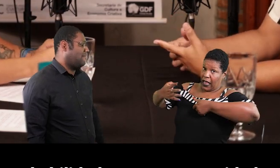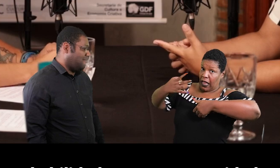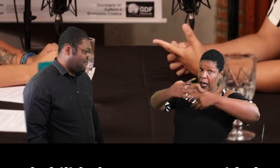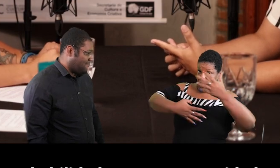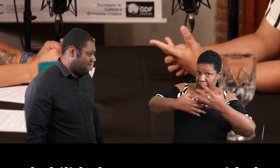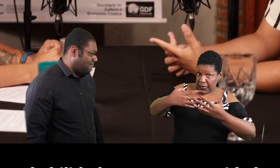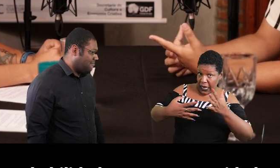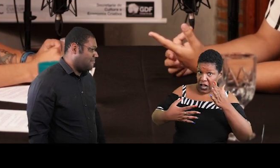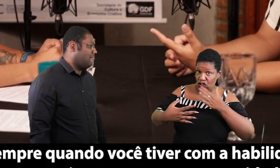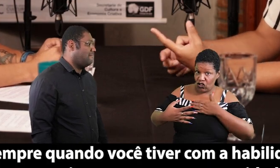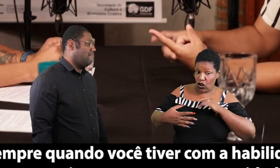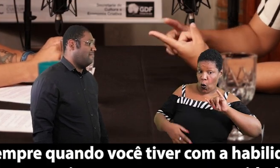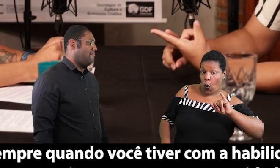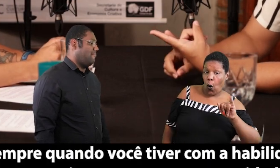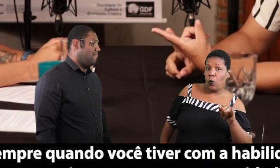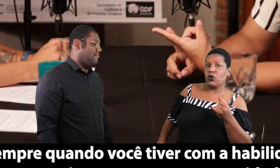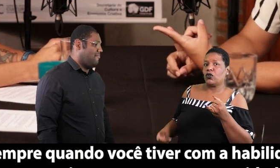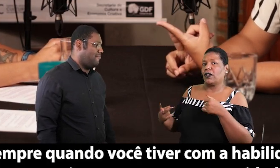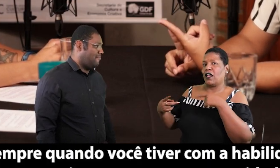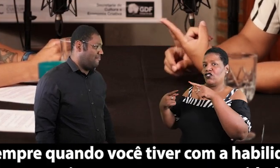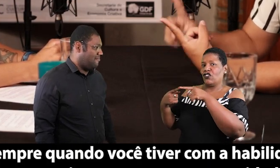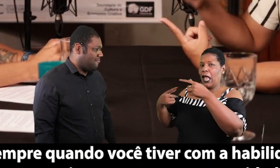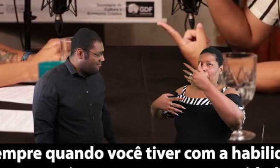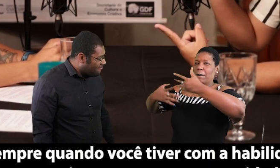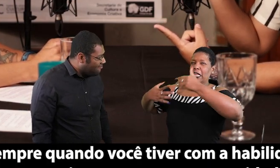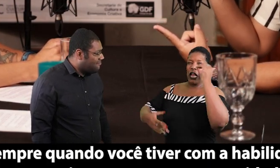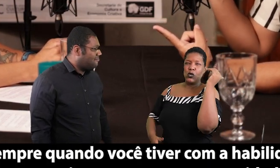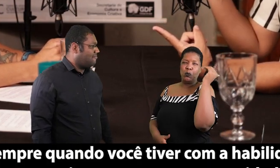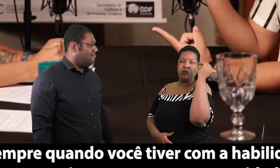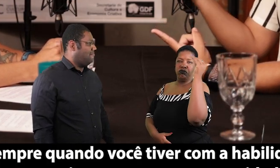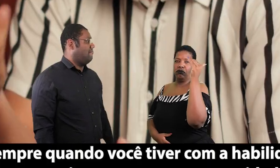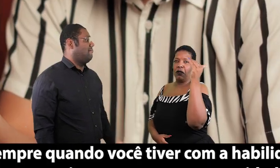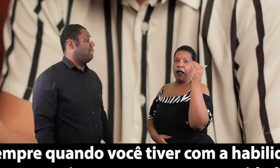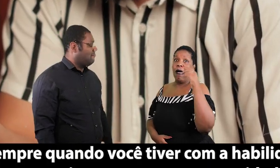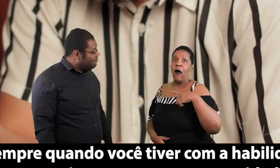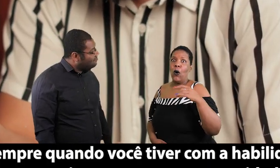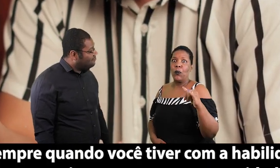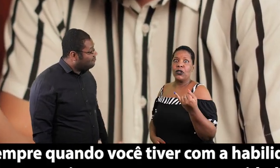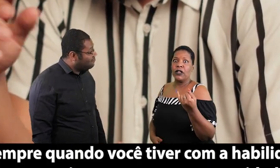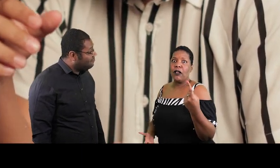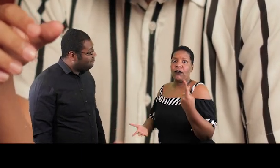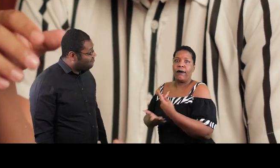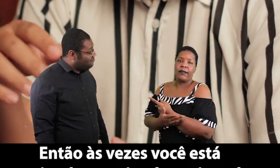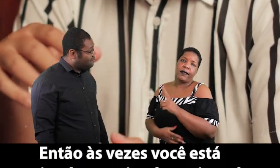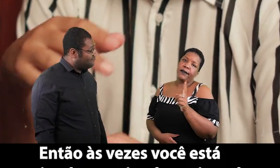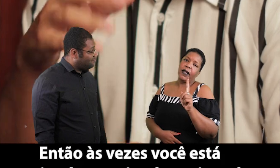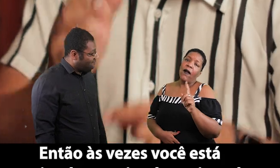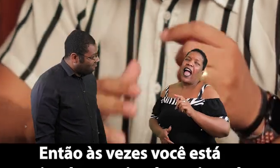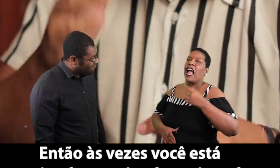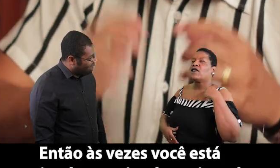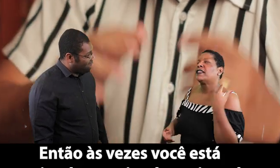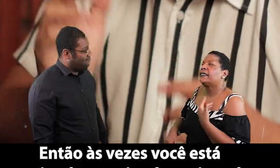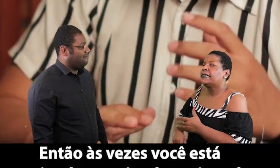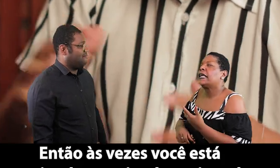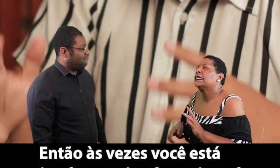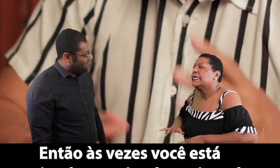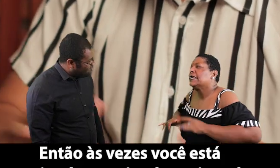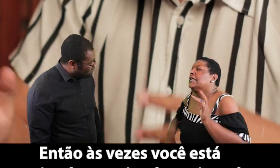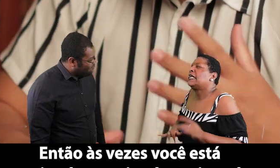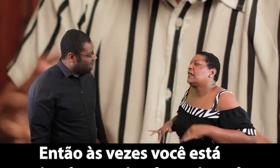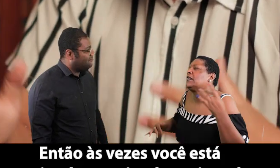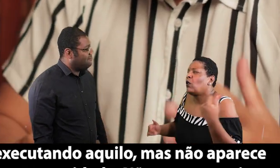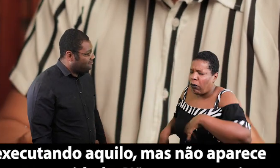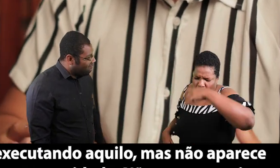com a oportunidade. Nem sempre quando você tiver com a habilidade lá no topo, vai aparecer uma oportunidade. Então, às vezes, você está ensaiando,